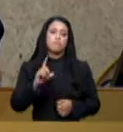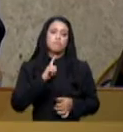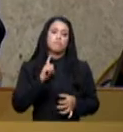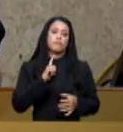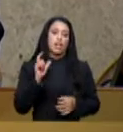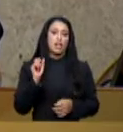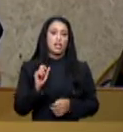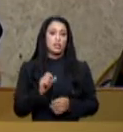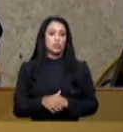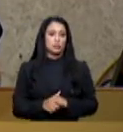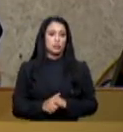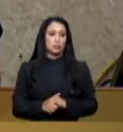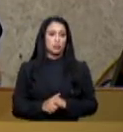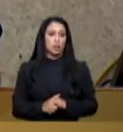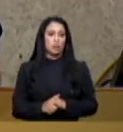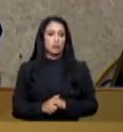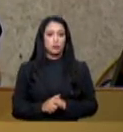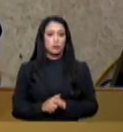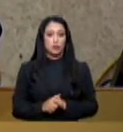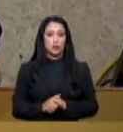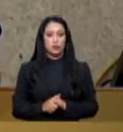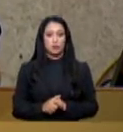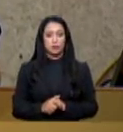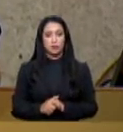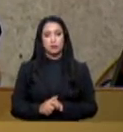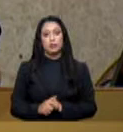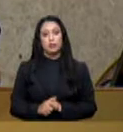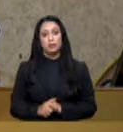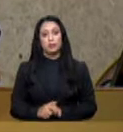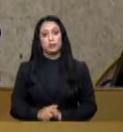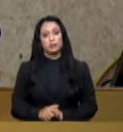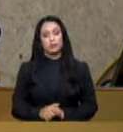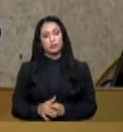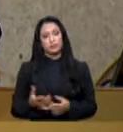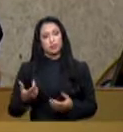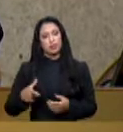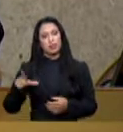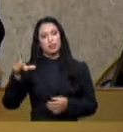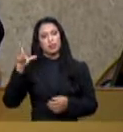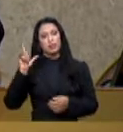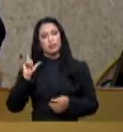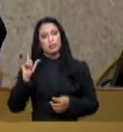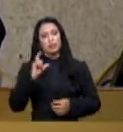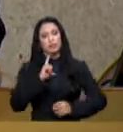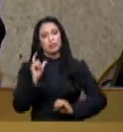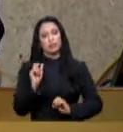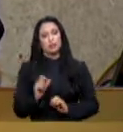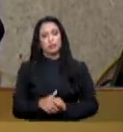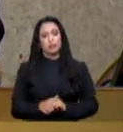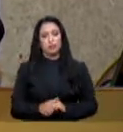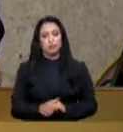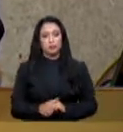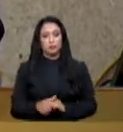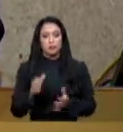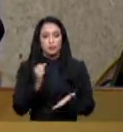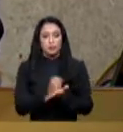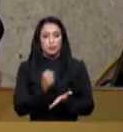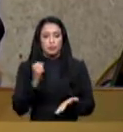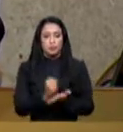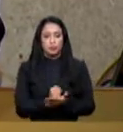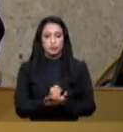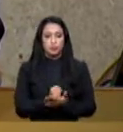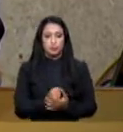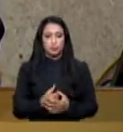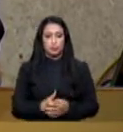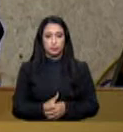configuração endereça as mesmas circunstâncias fáticas anteriormente abarcadas pelo contrato de